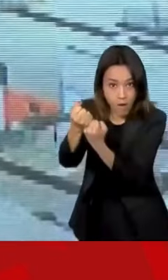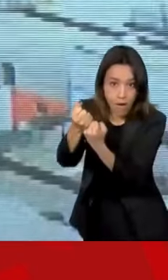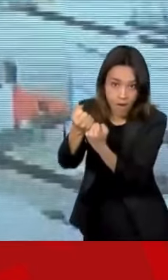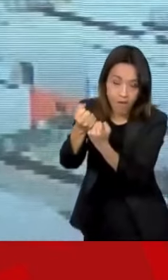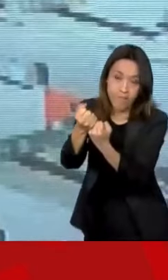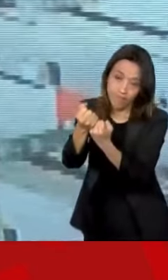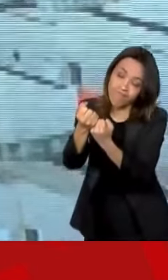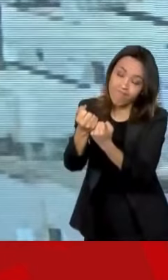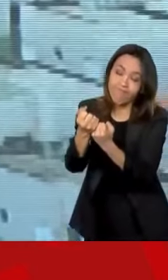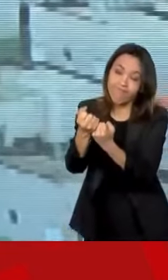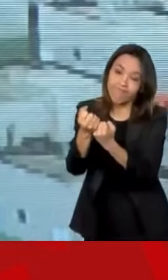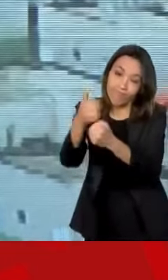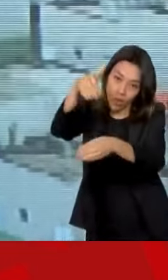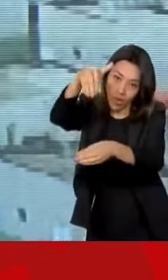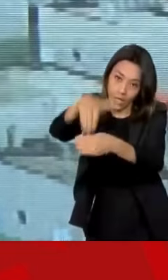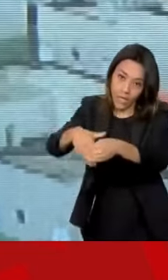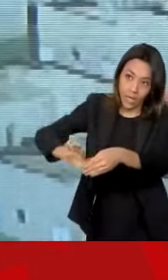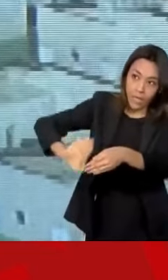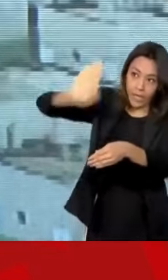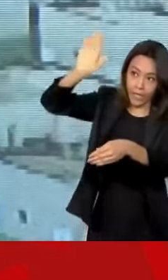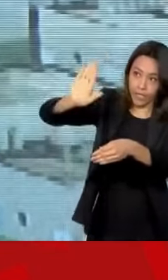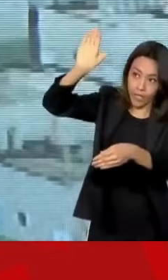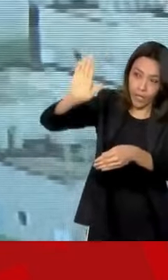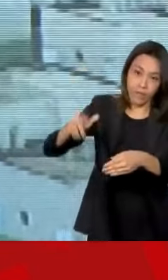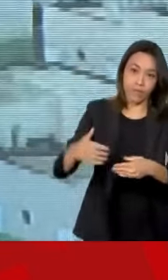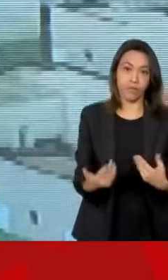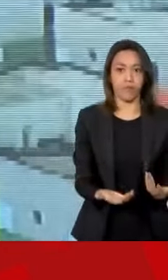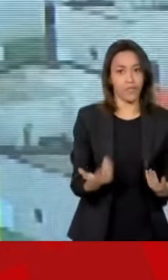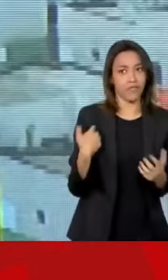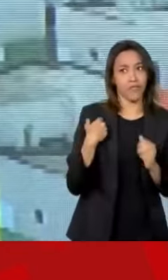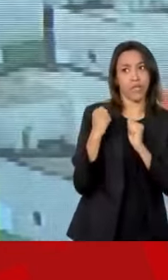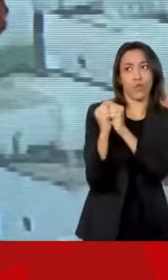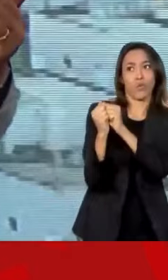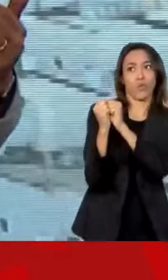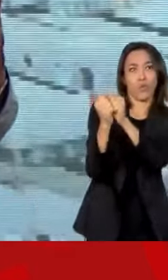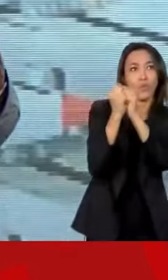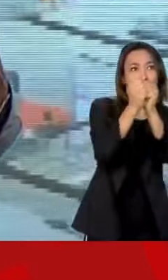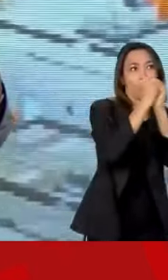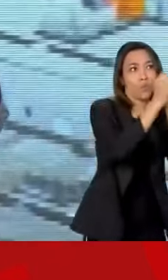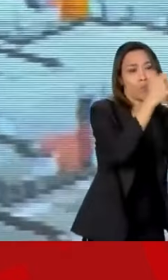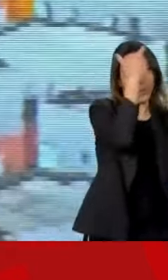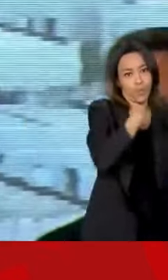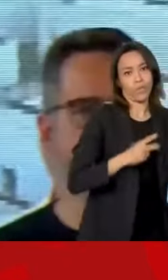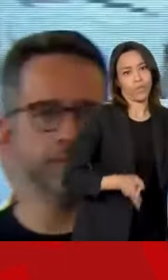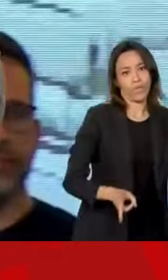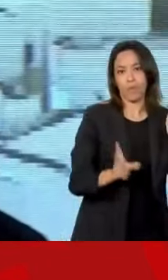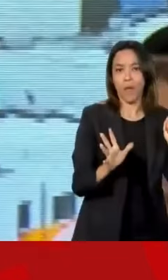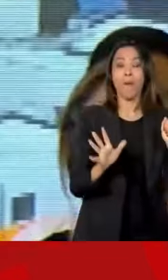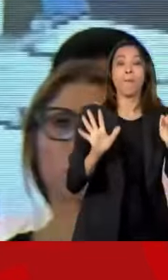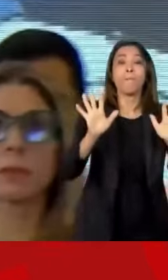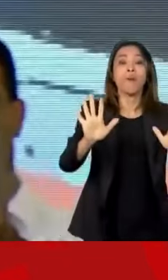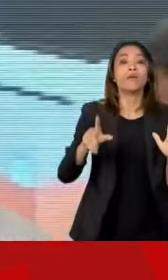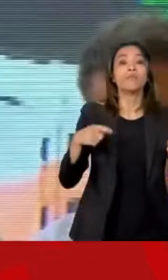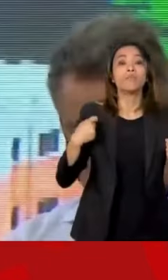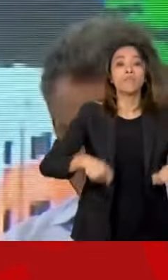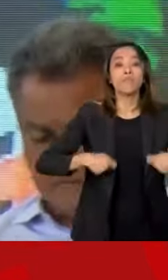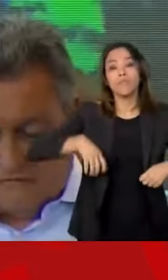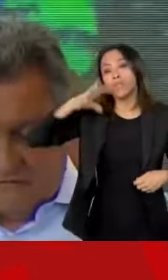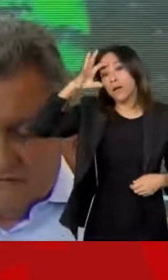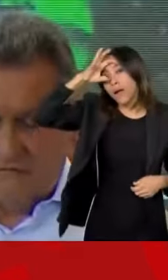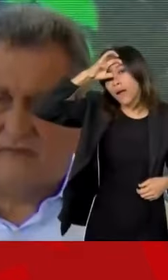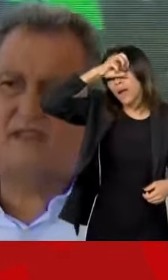candidato a gente não vai est junto em todos os lugares mas a gente precisa apenas aprender